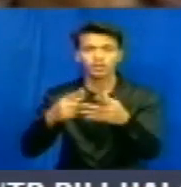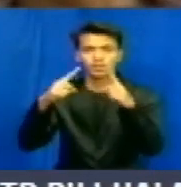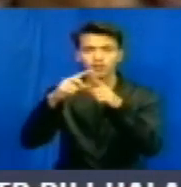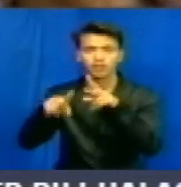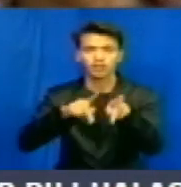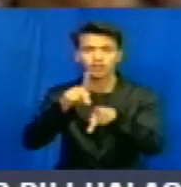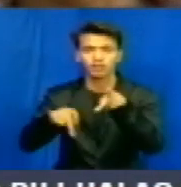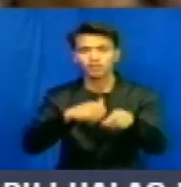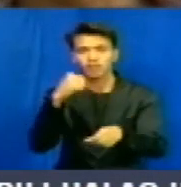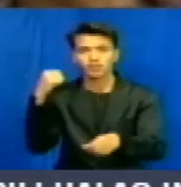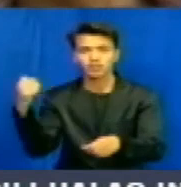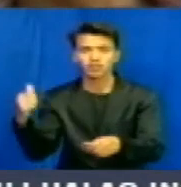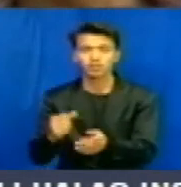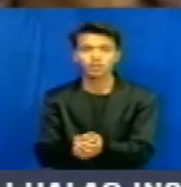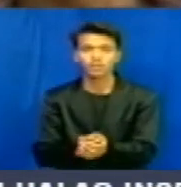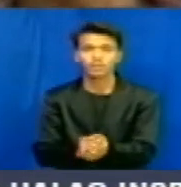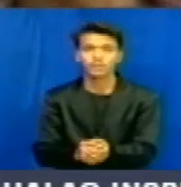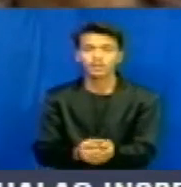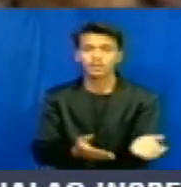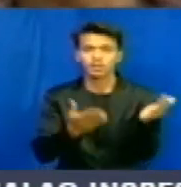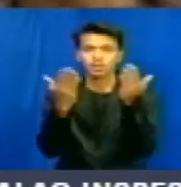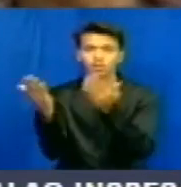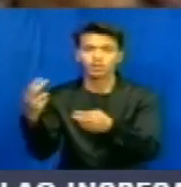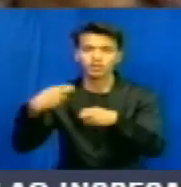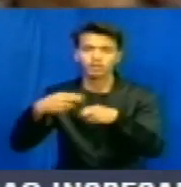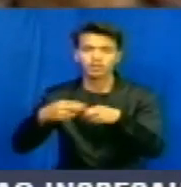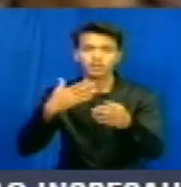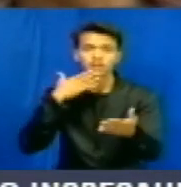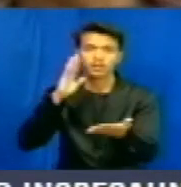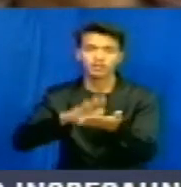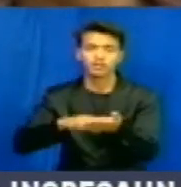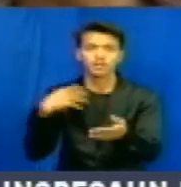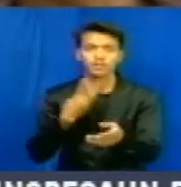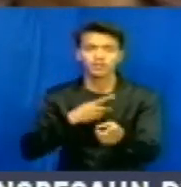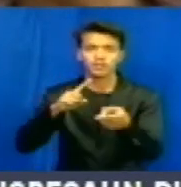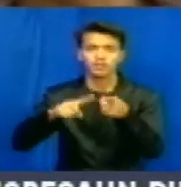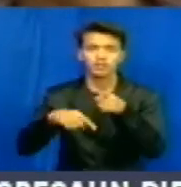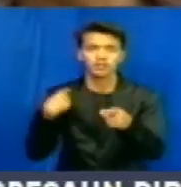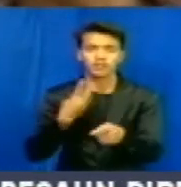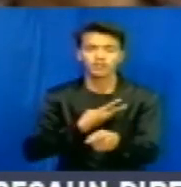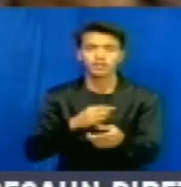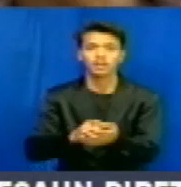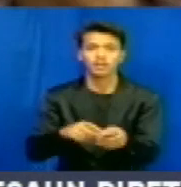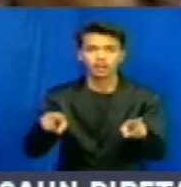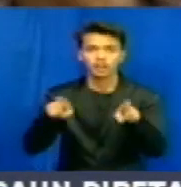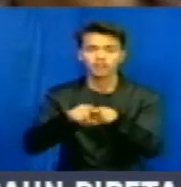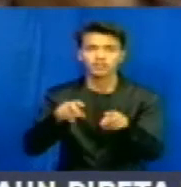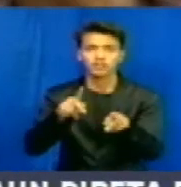Selo, no pelo contrário, se lore consequência la dia, mas ita nudar Emma Católico, não nudar